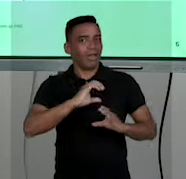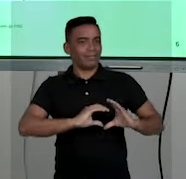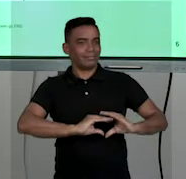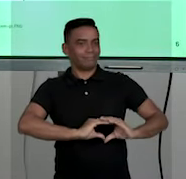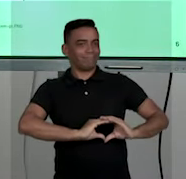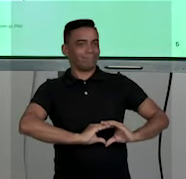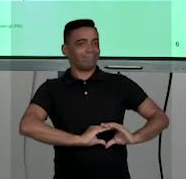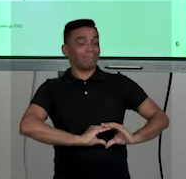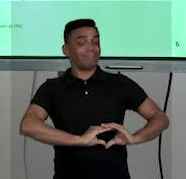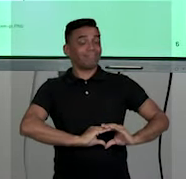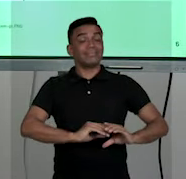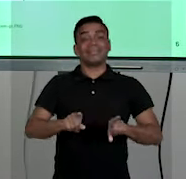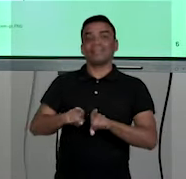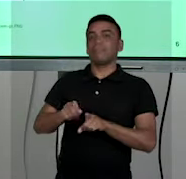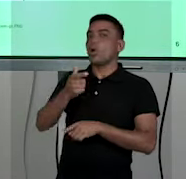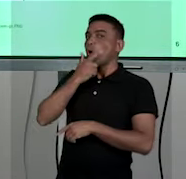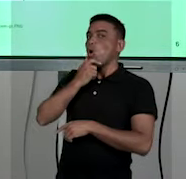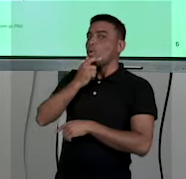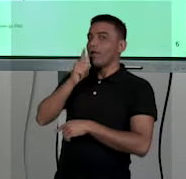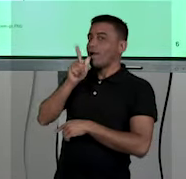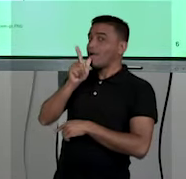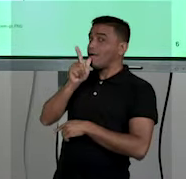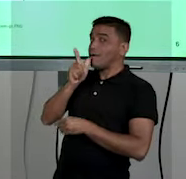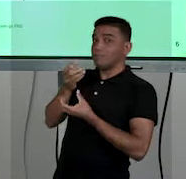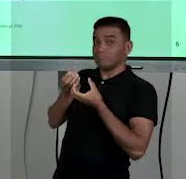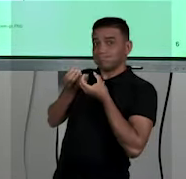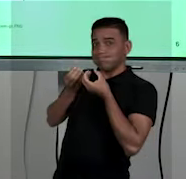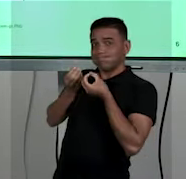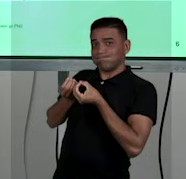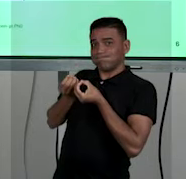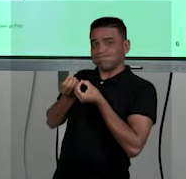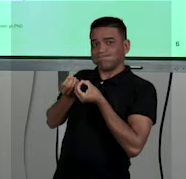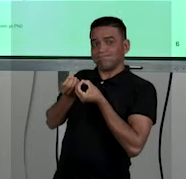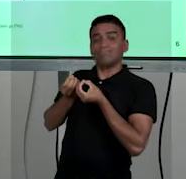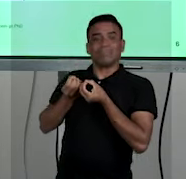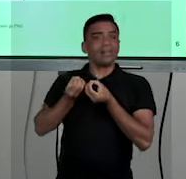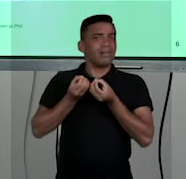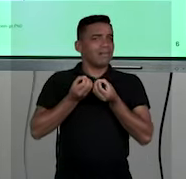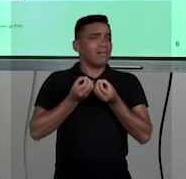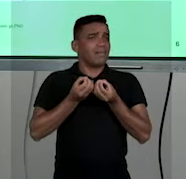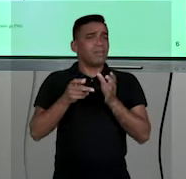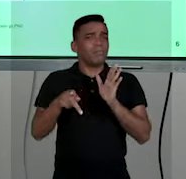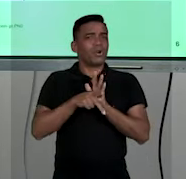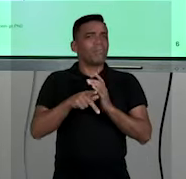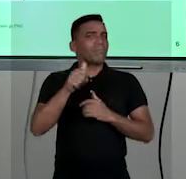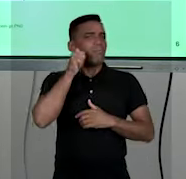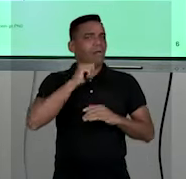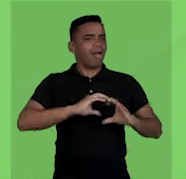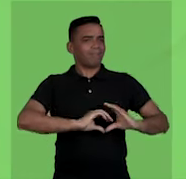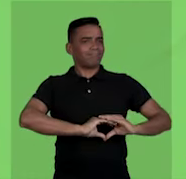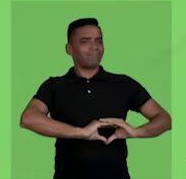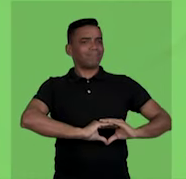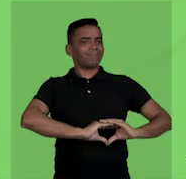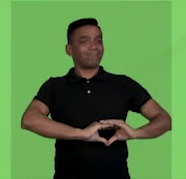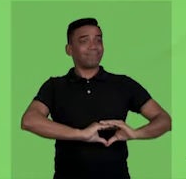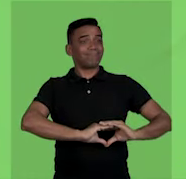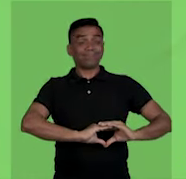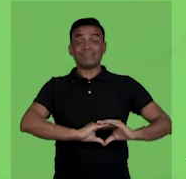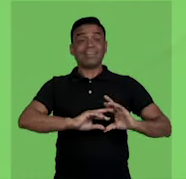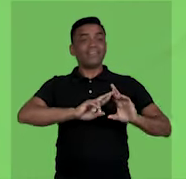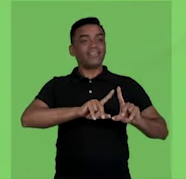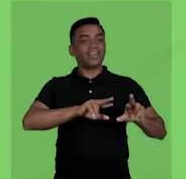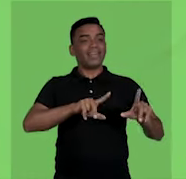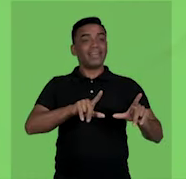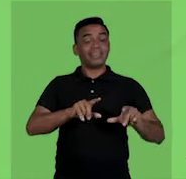o masculino. No feminino, nós vamos ter os diferentes órgãos que compõem esse sistema. Começando aqui